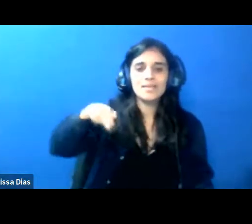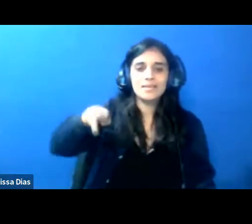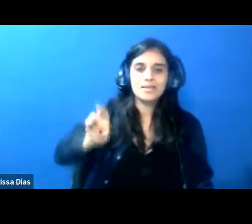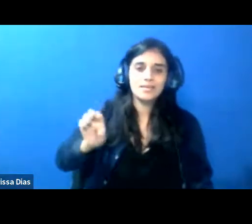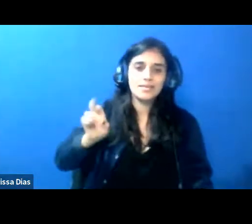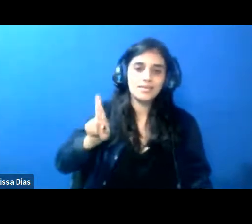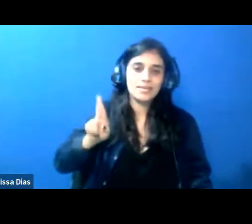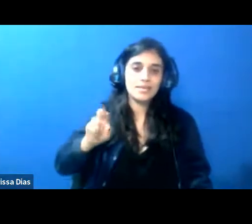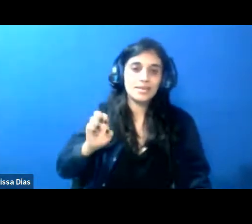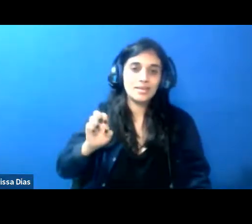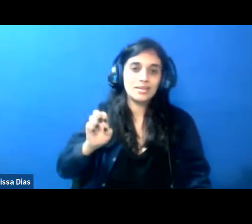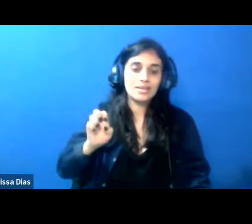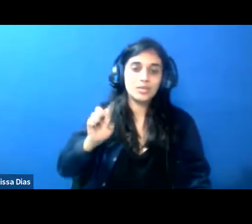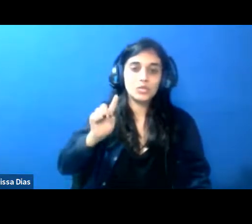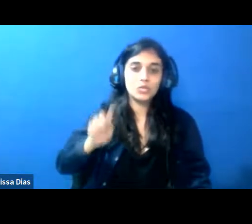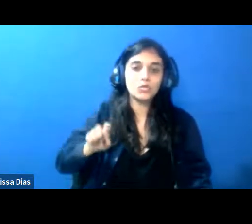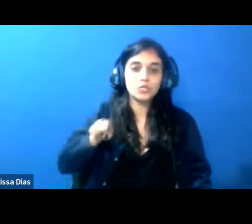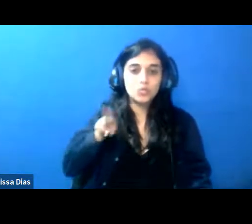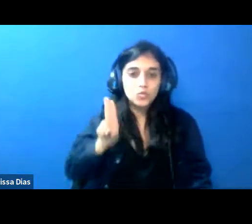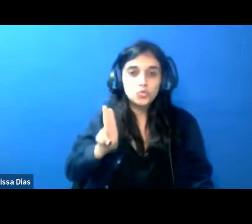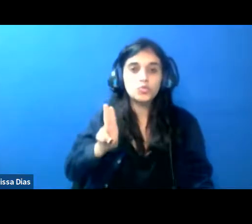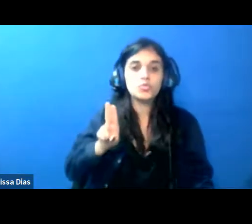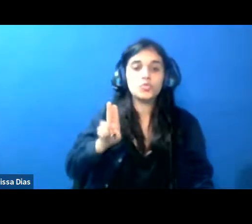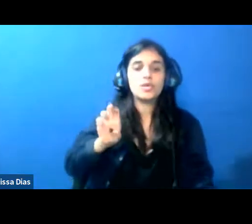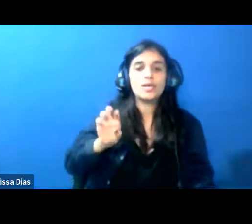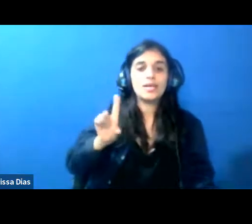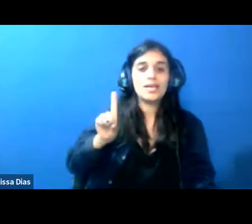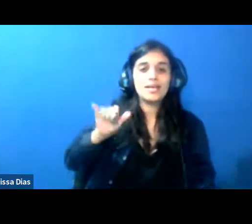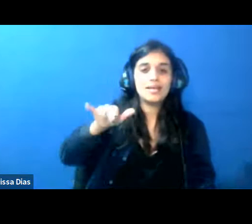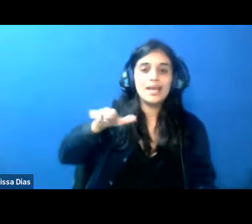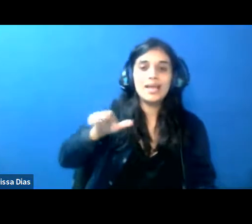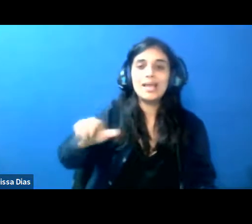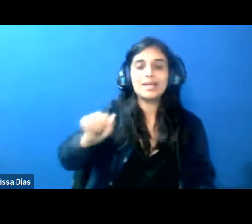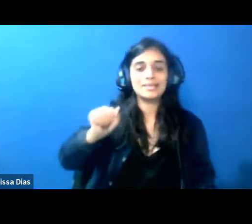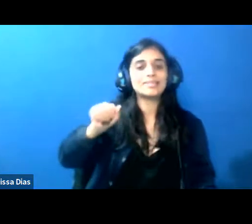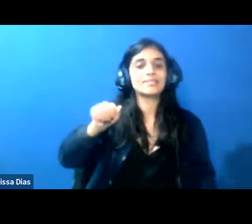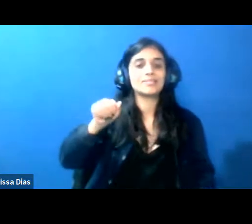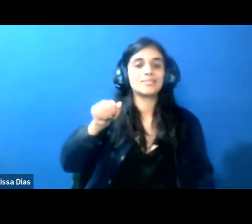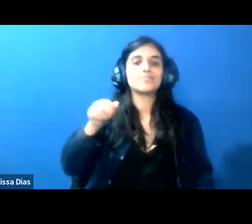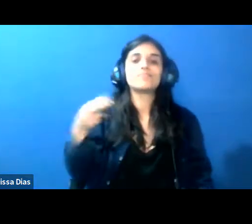do MPA, a Edna Antunes, que trouxeram